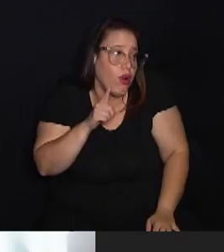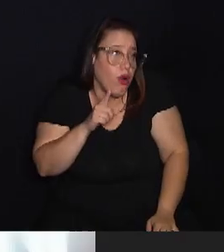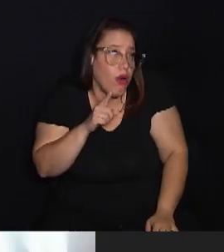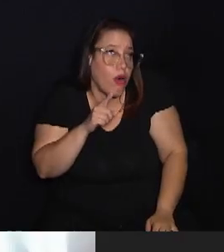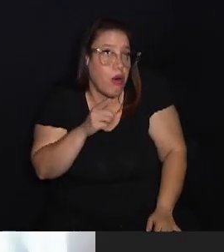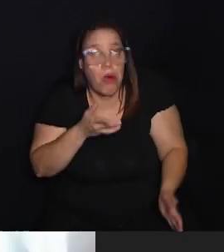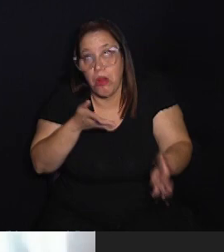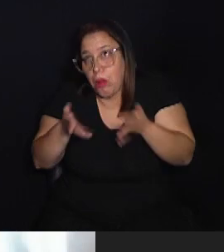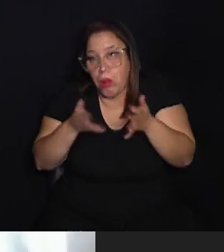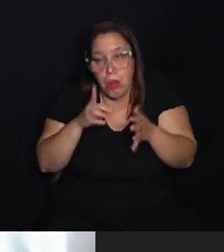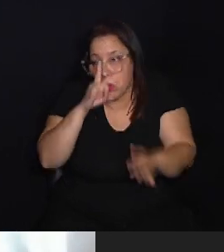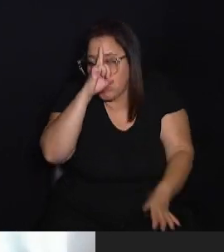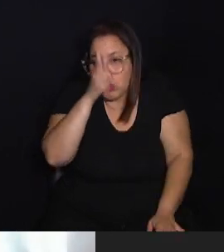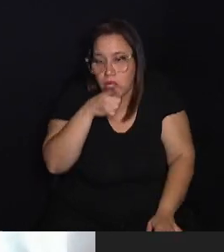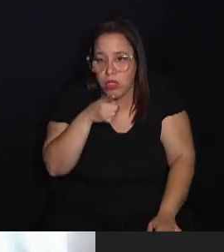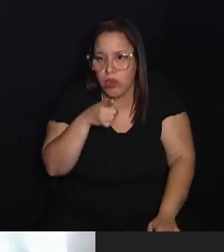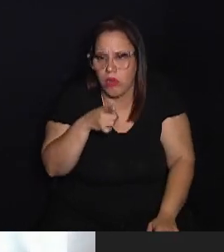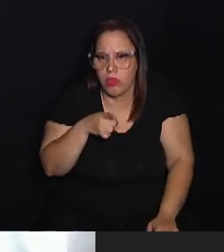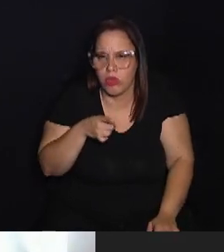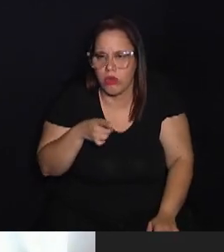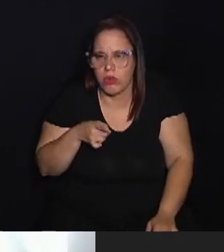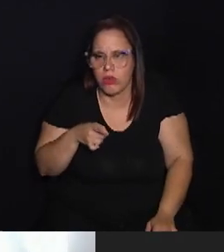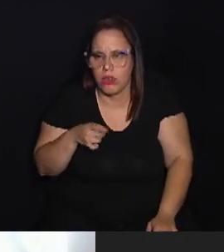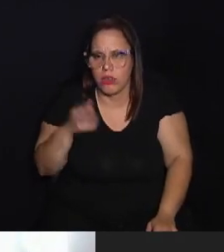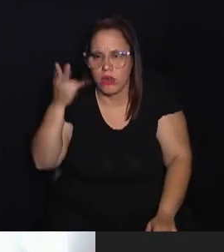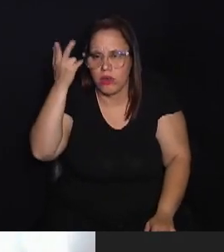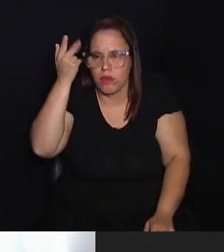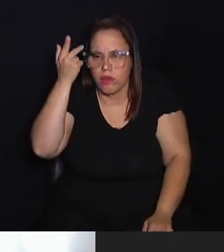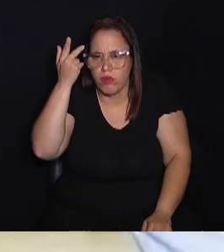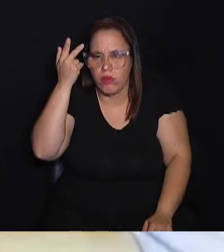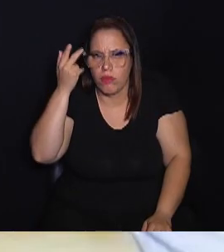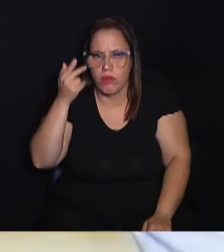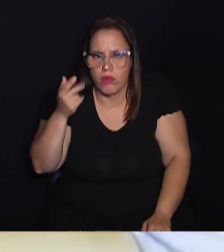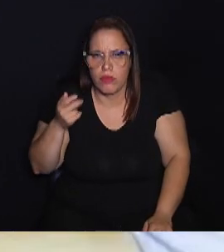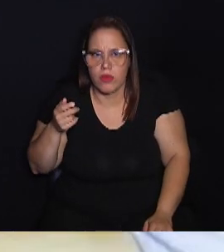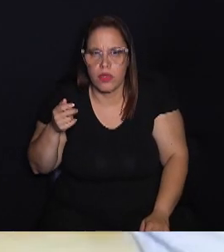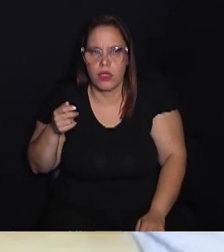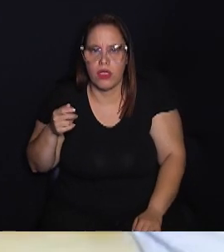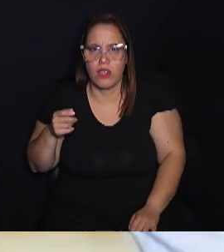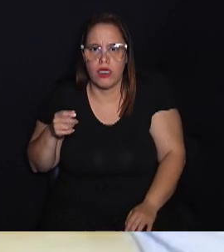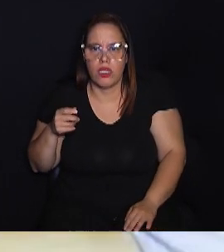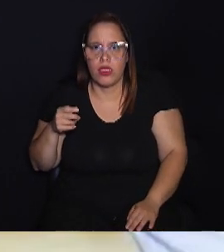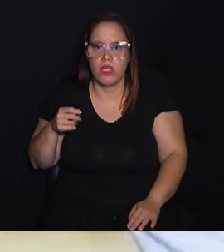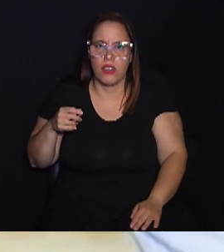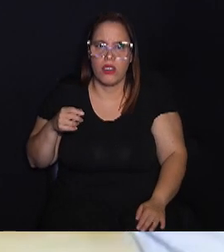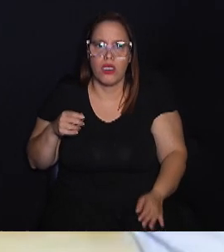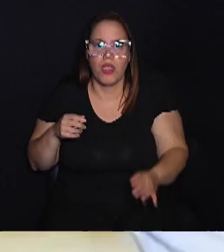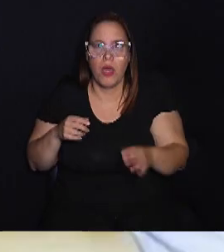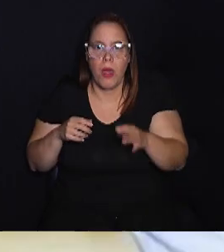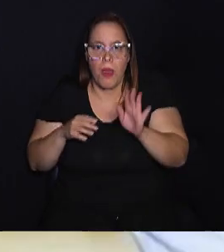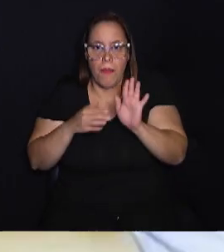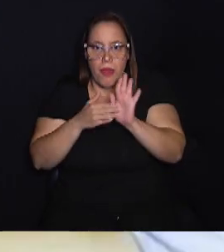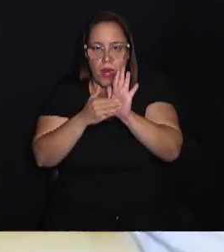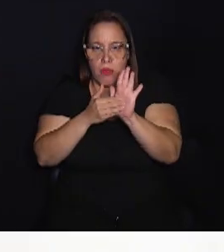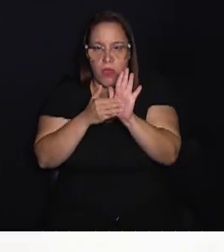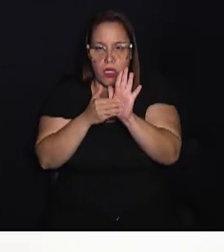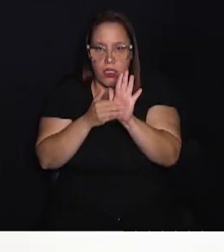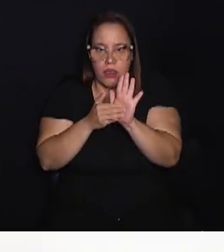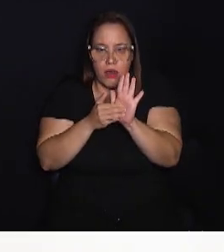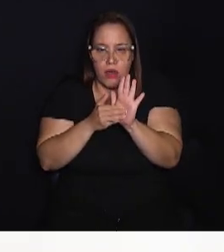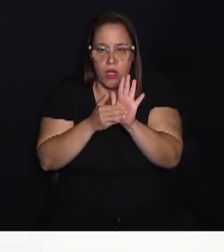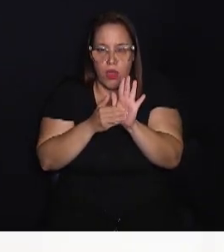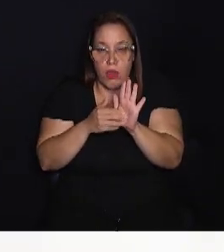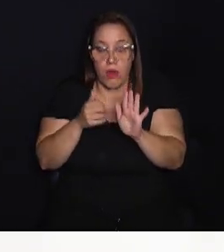O processo de diagnóstico, né, ele normalmente passa pela detecção, pela imagem, né, ou